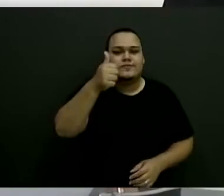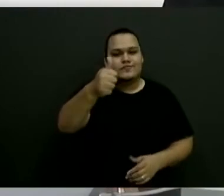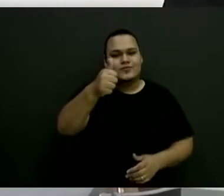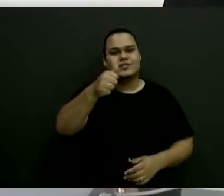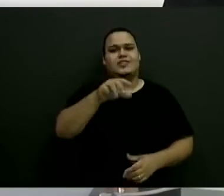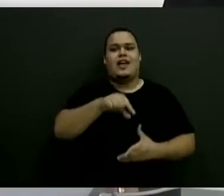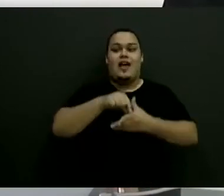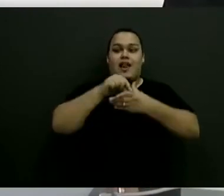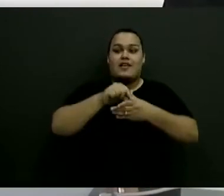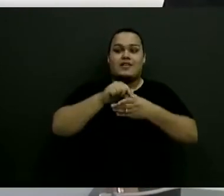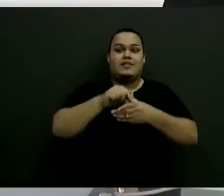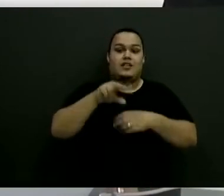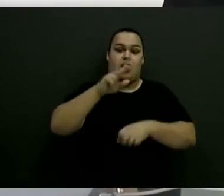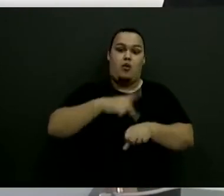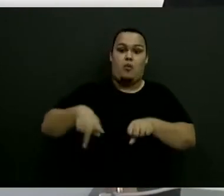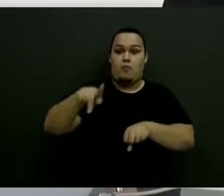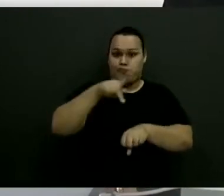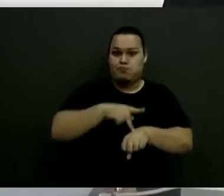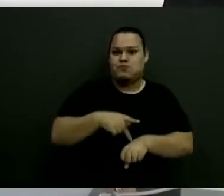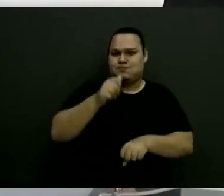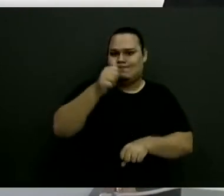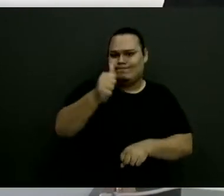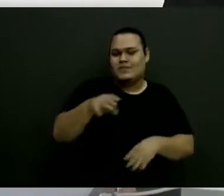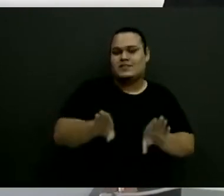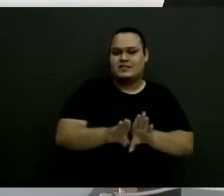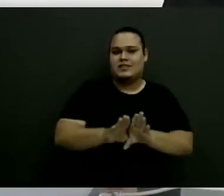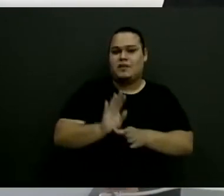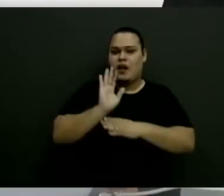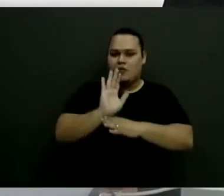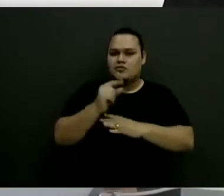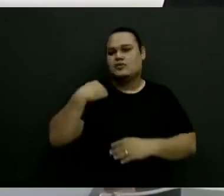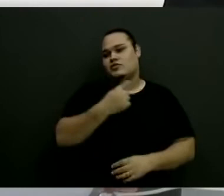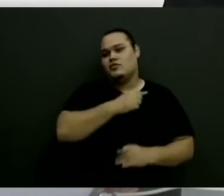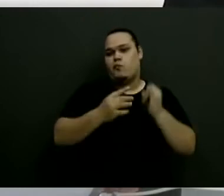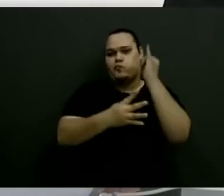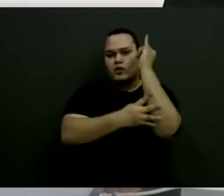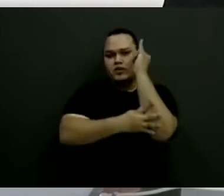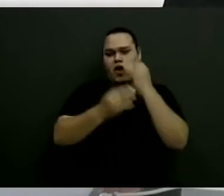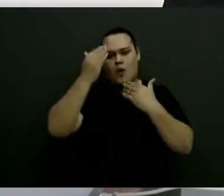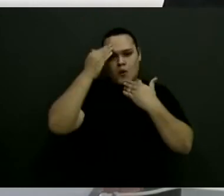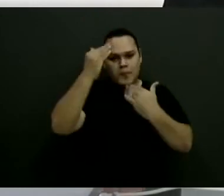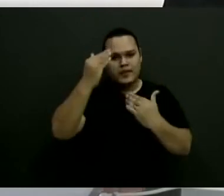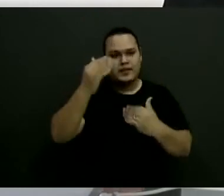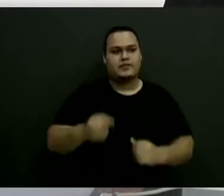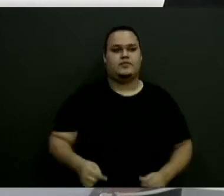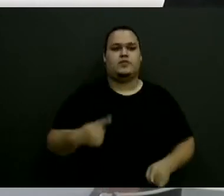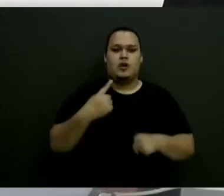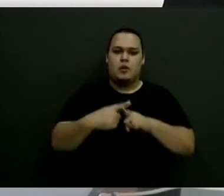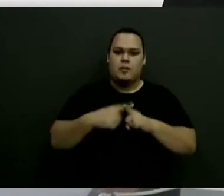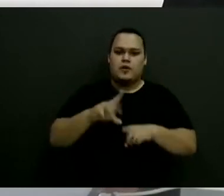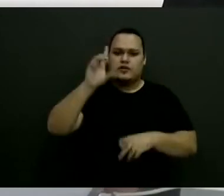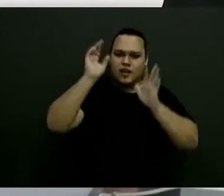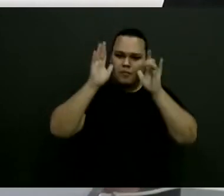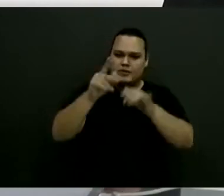da Uniora, a pastora missionária Dionísia, e também nossa conselheira, né? Missionária, muito obrigado. Deus abençoe grandemente a